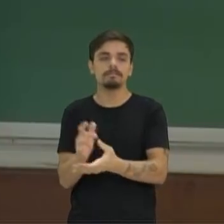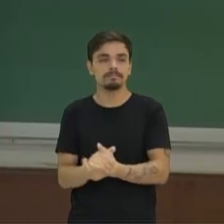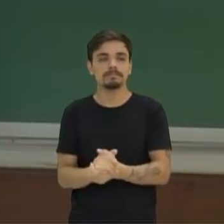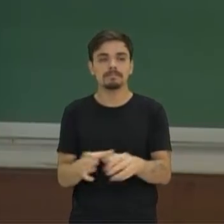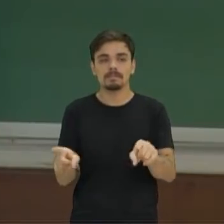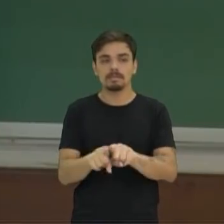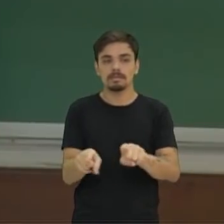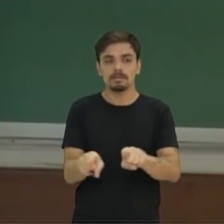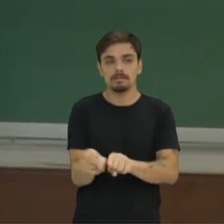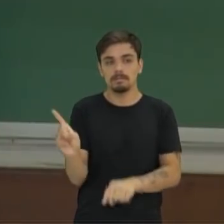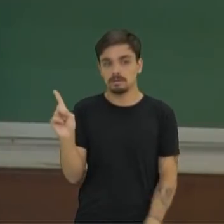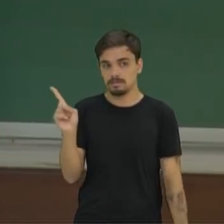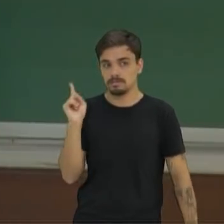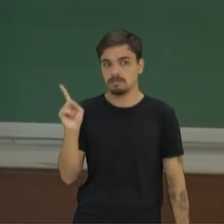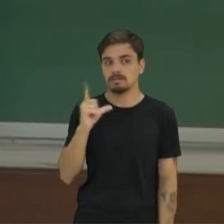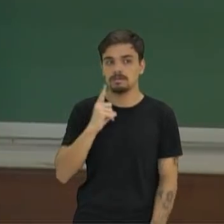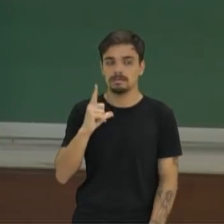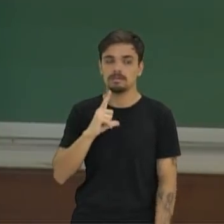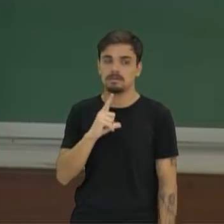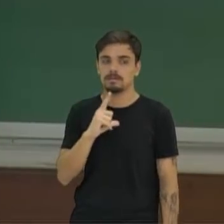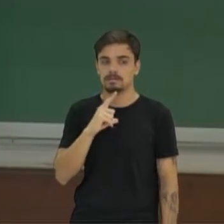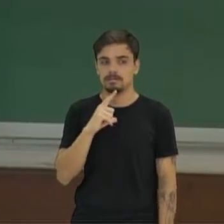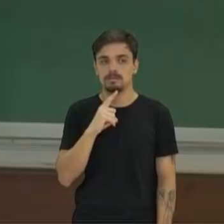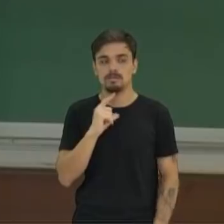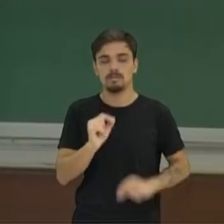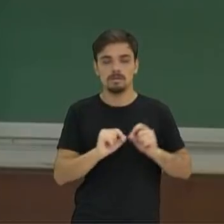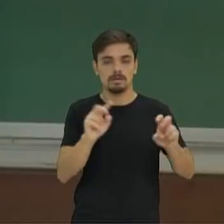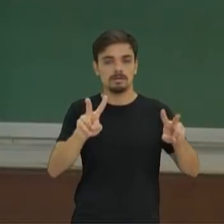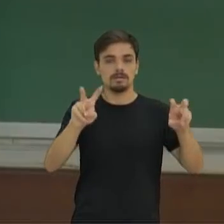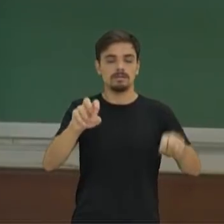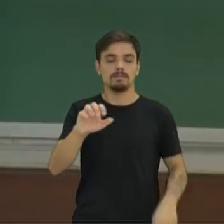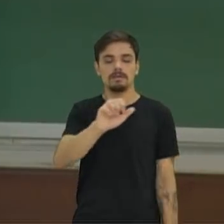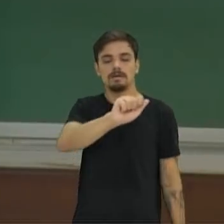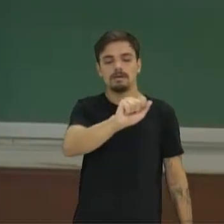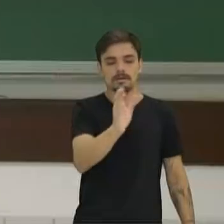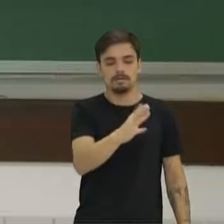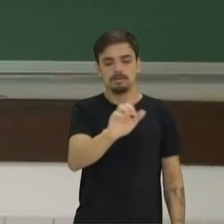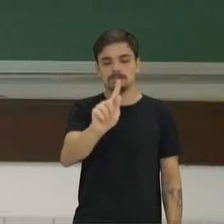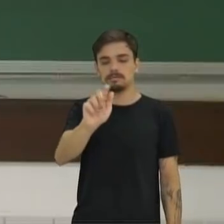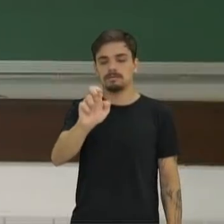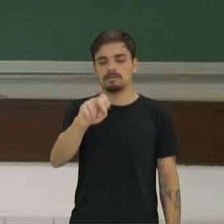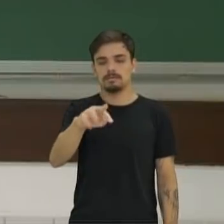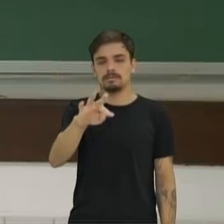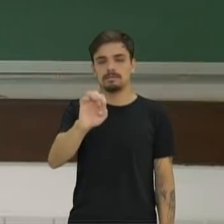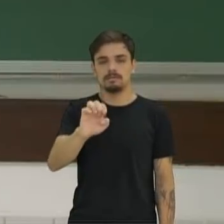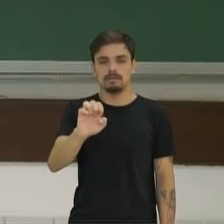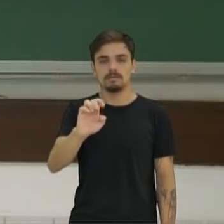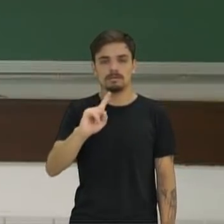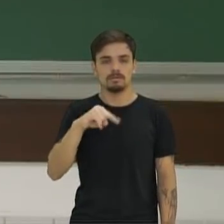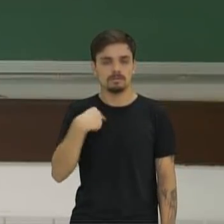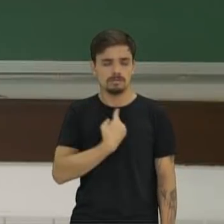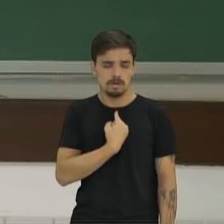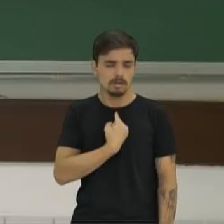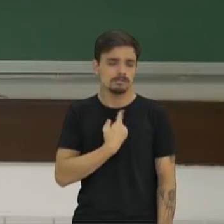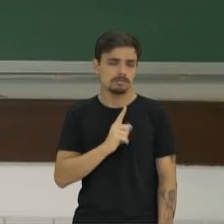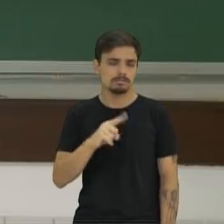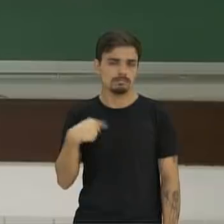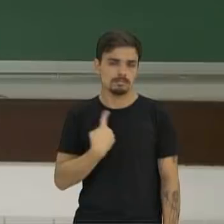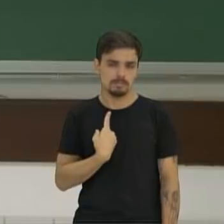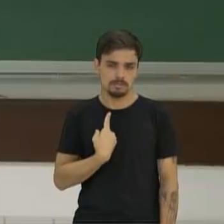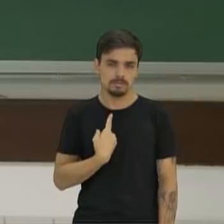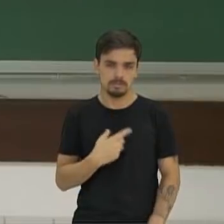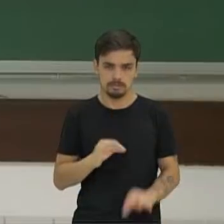E também do termo agente, para se aproximar do leitor. Então, agente, ela e vocês,